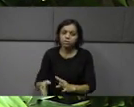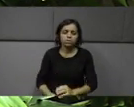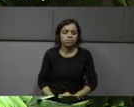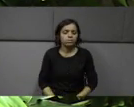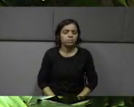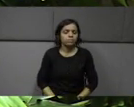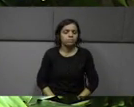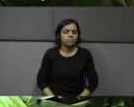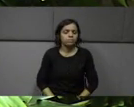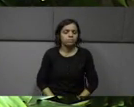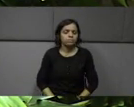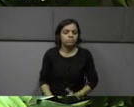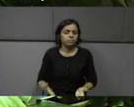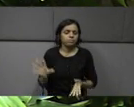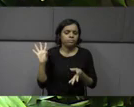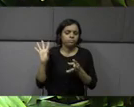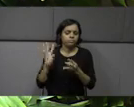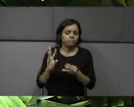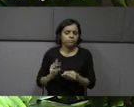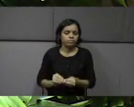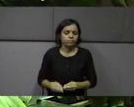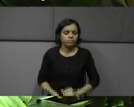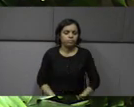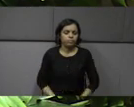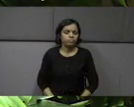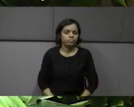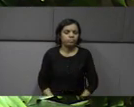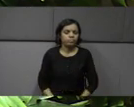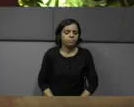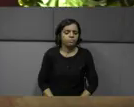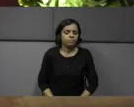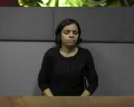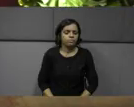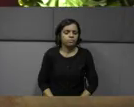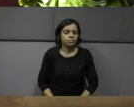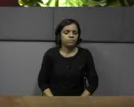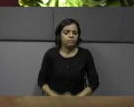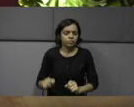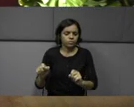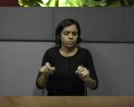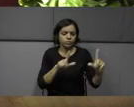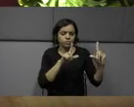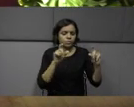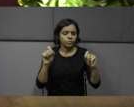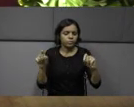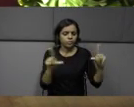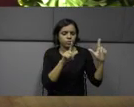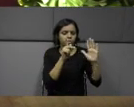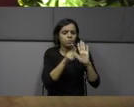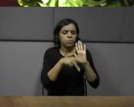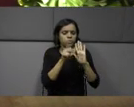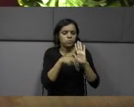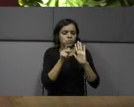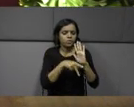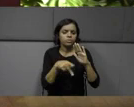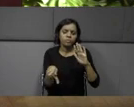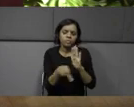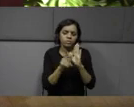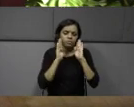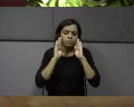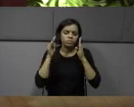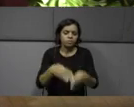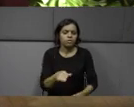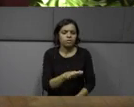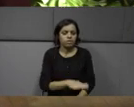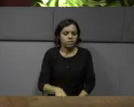pra fechar e aí passando agora uma seqüência de de projetos para a infância eu